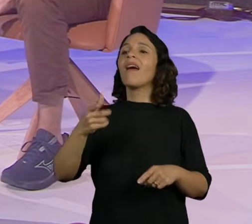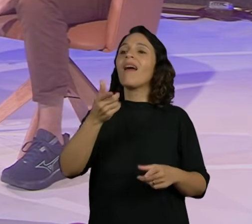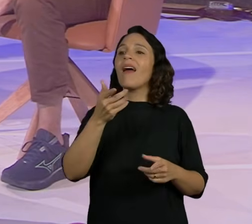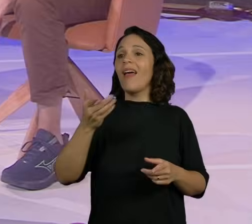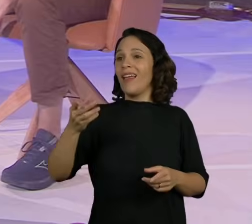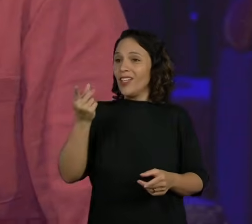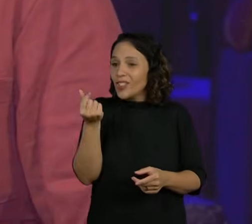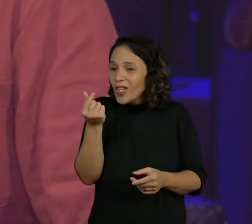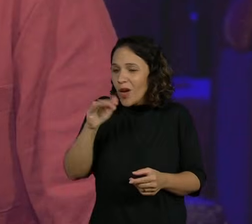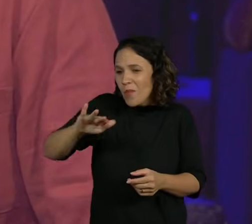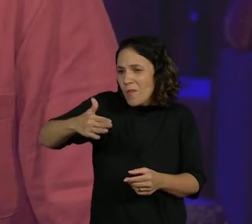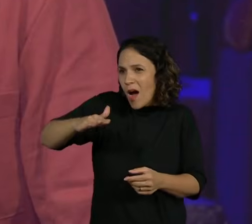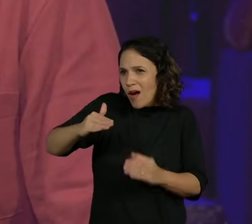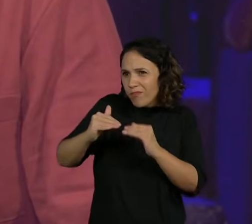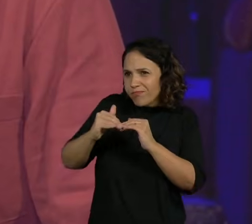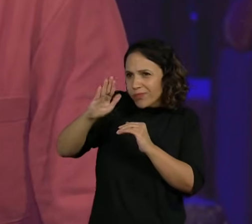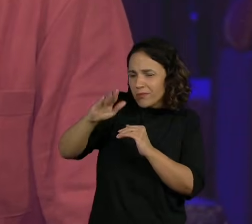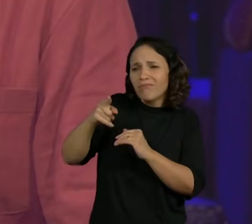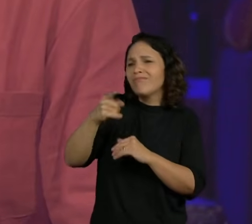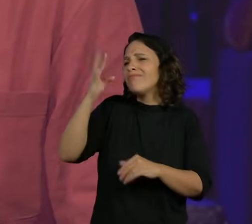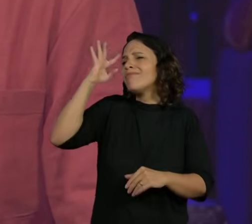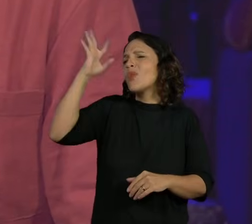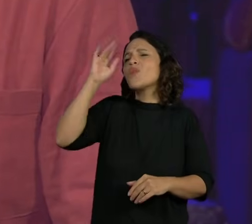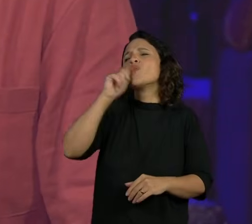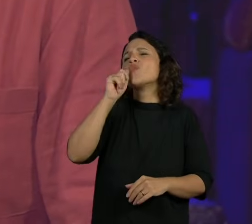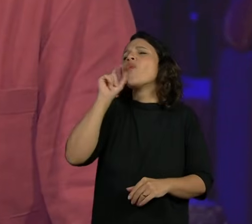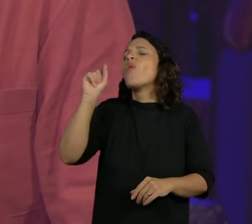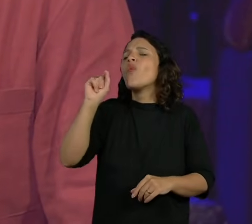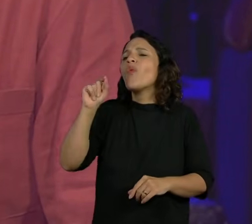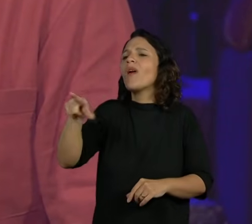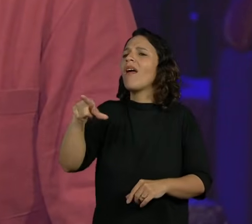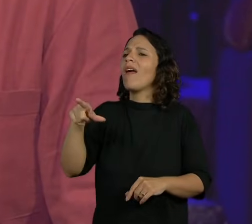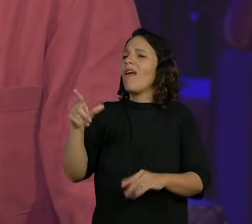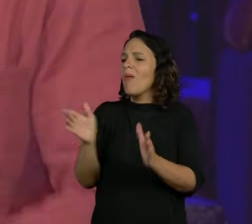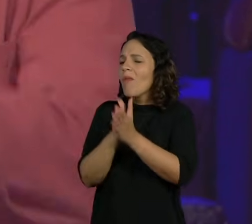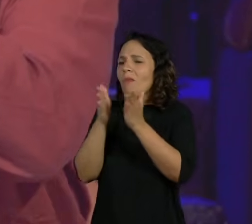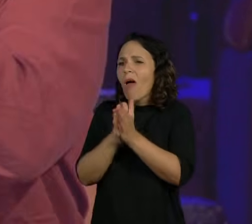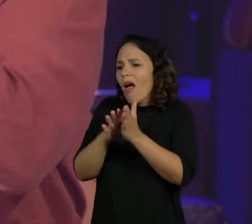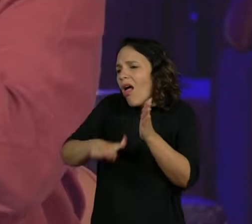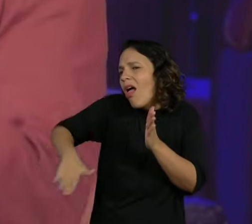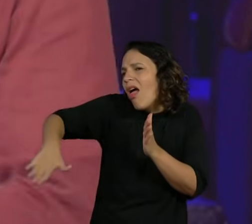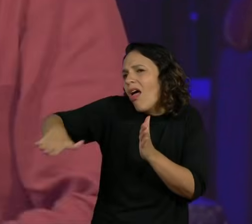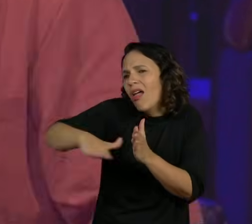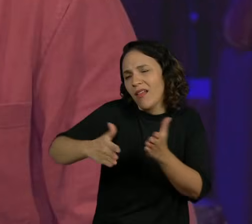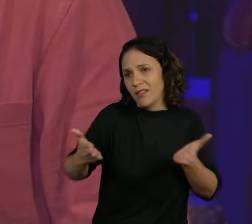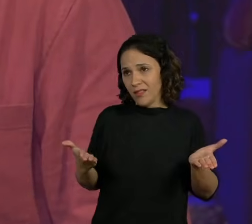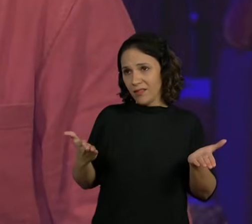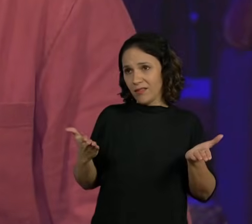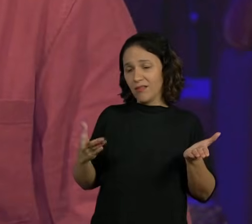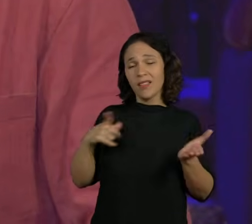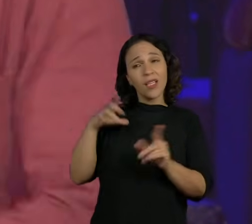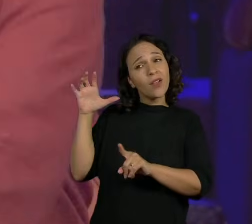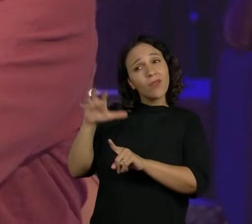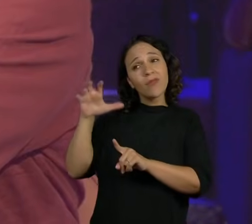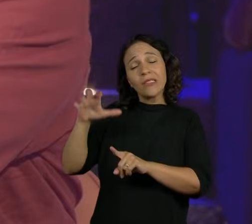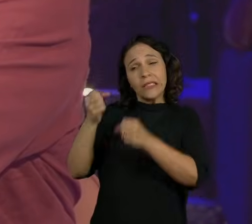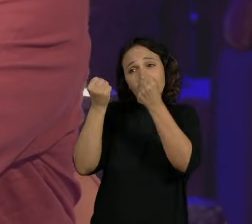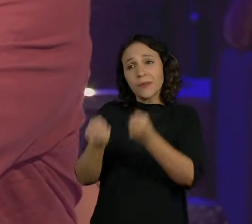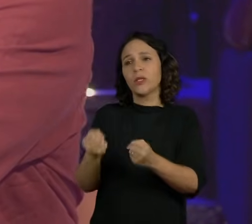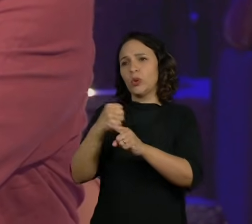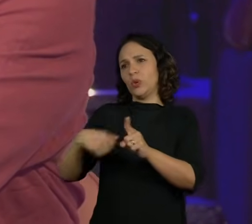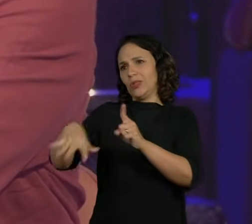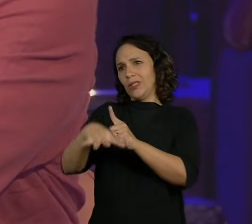não tem a menor ideia do que é a vida de um pobre marginalizado entre nós. O inferno social que isso é. Né?